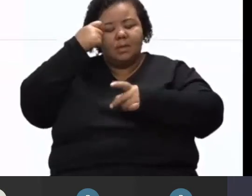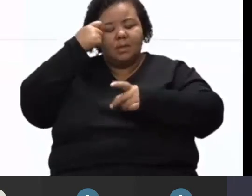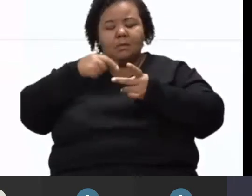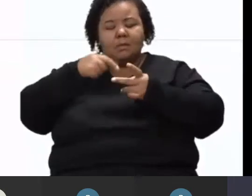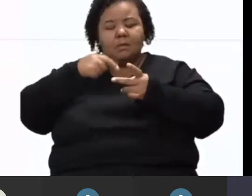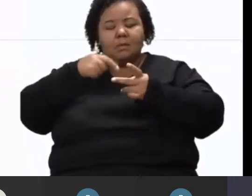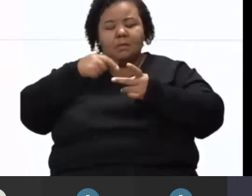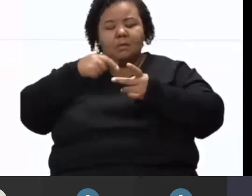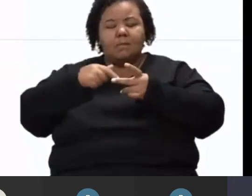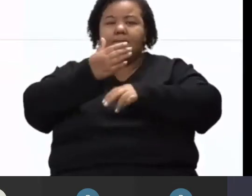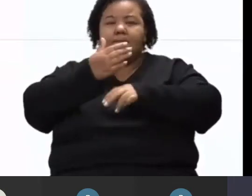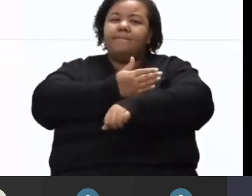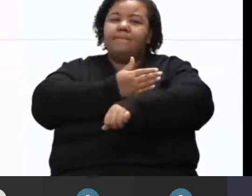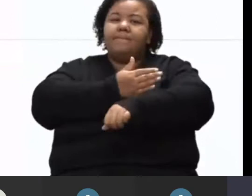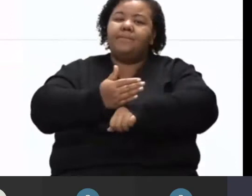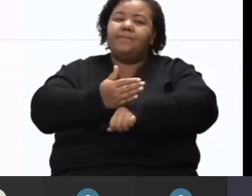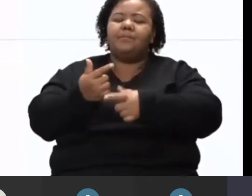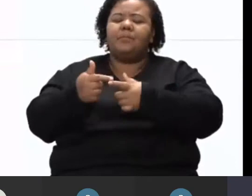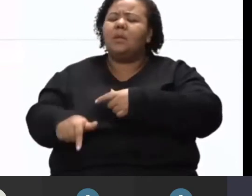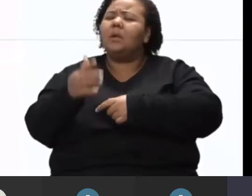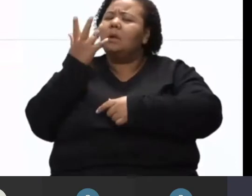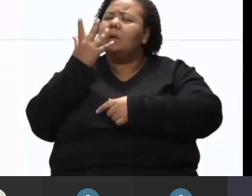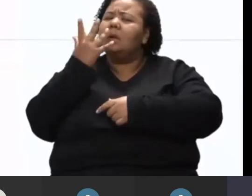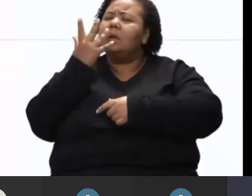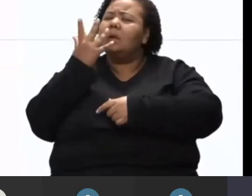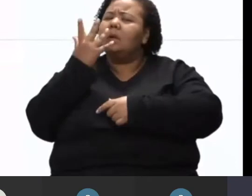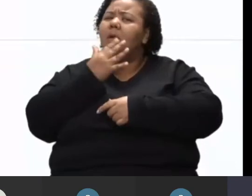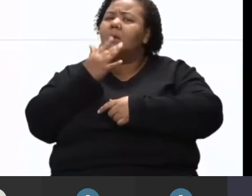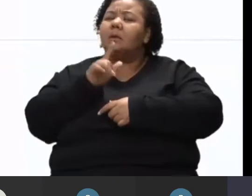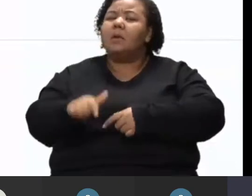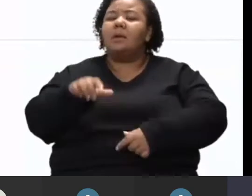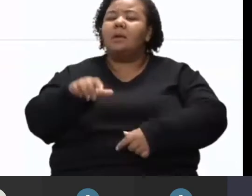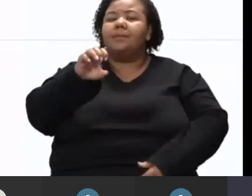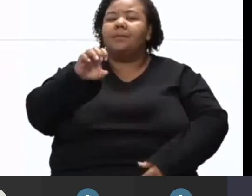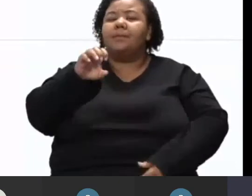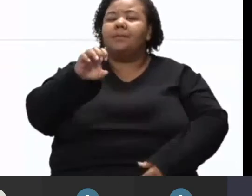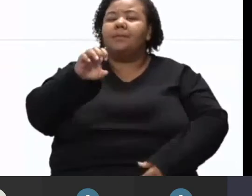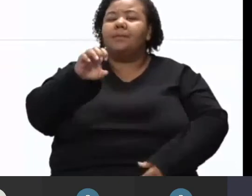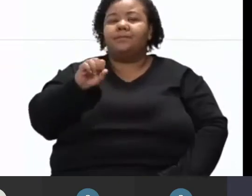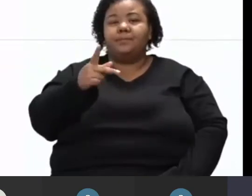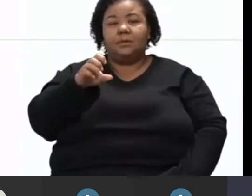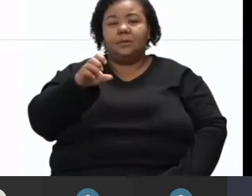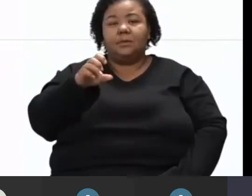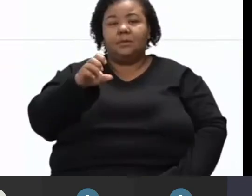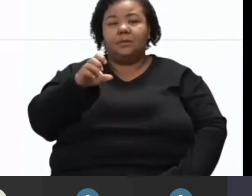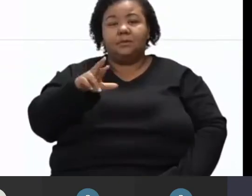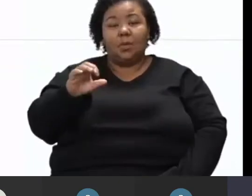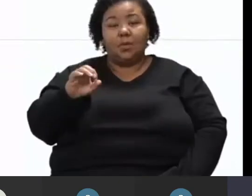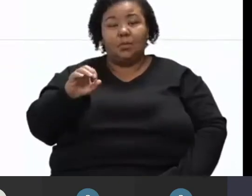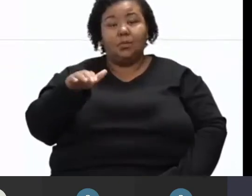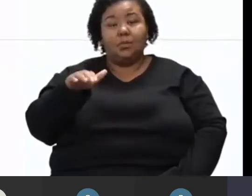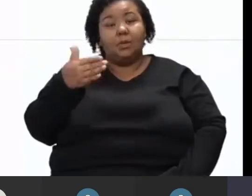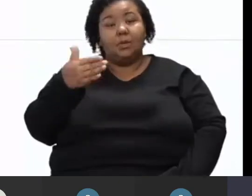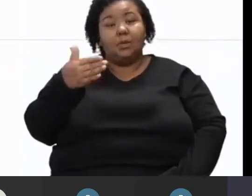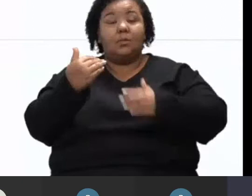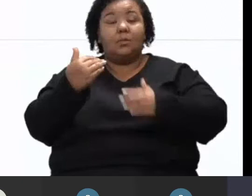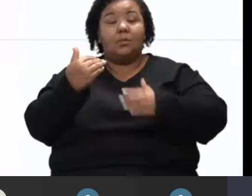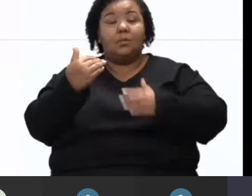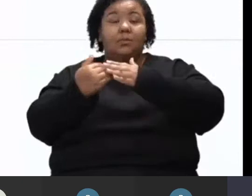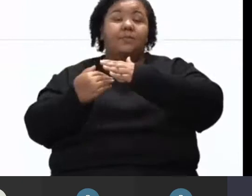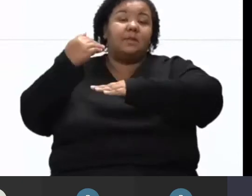branca. Por quê? O que são essas cores? Isso são os esporos. Então, na superfície, acima da hifa,